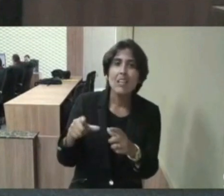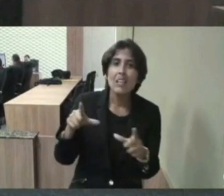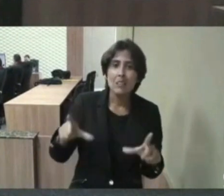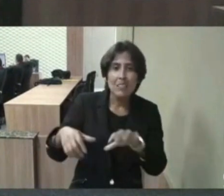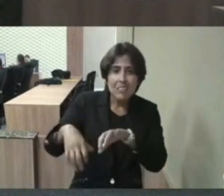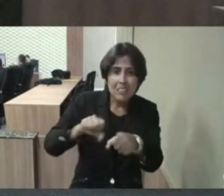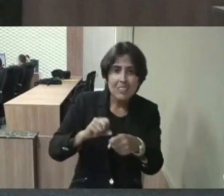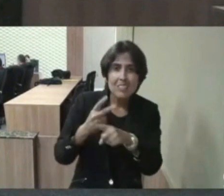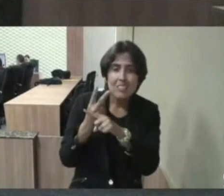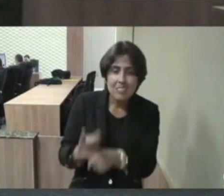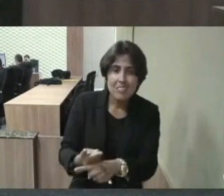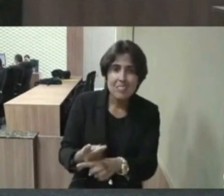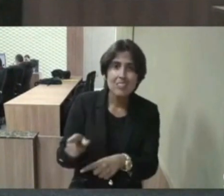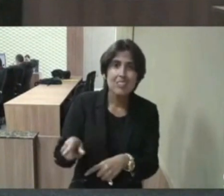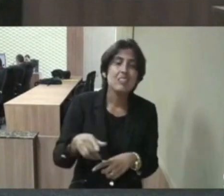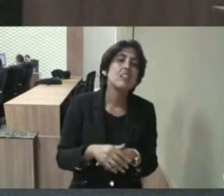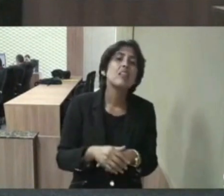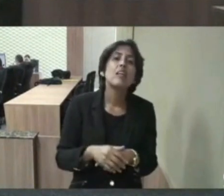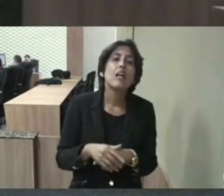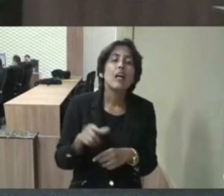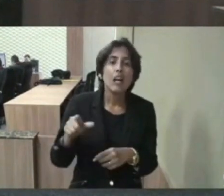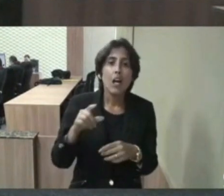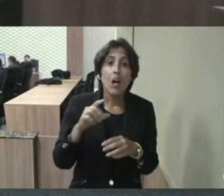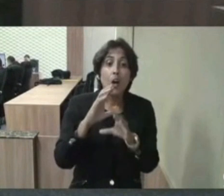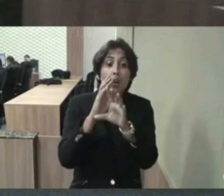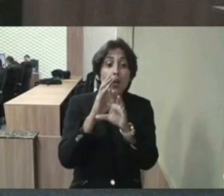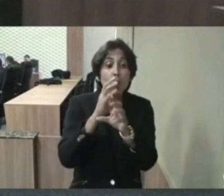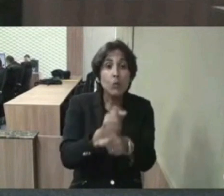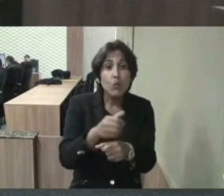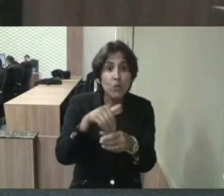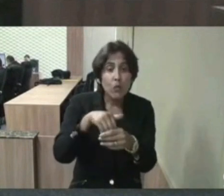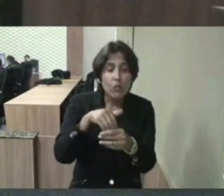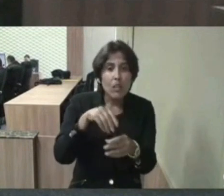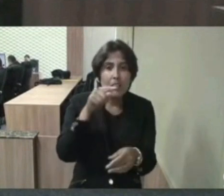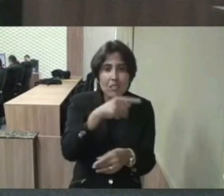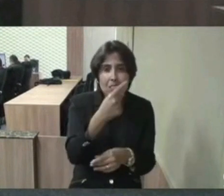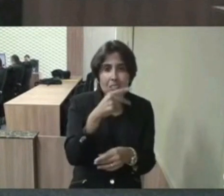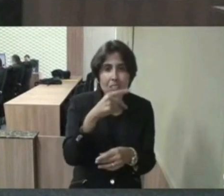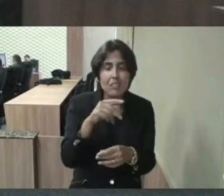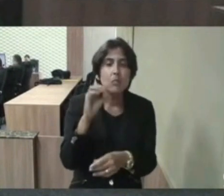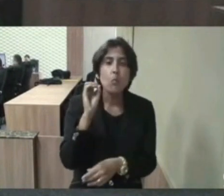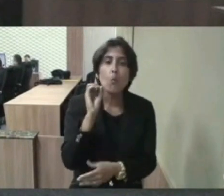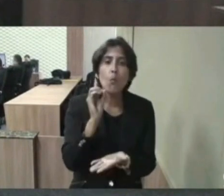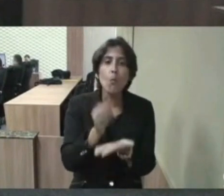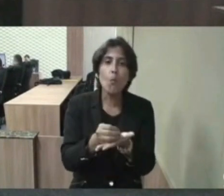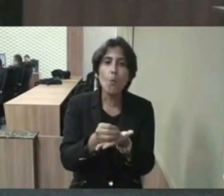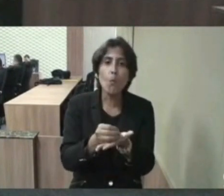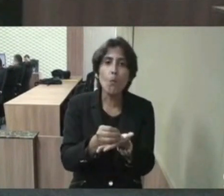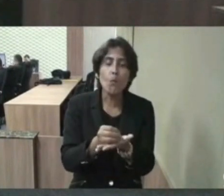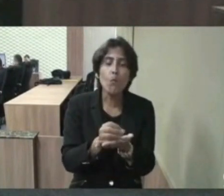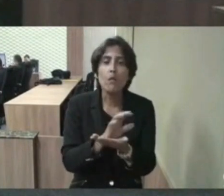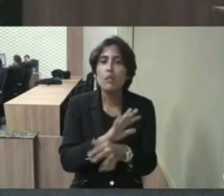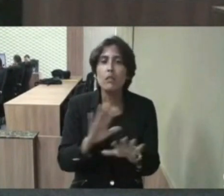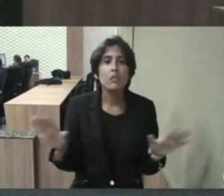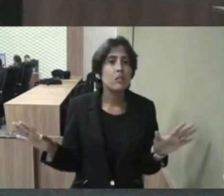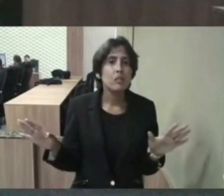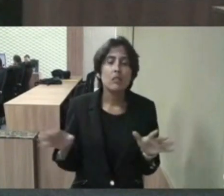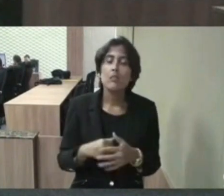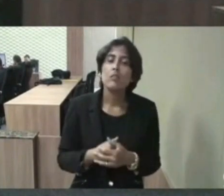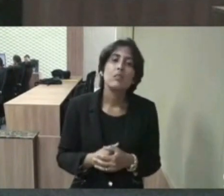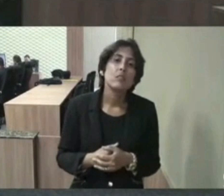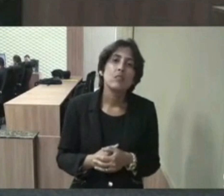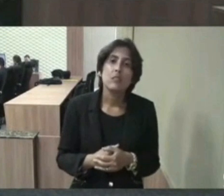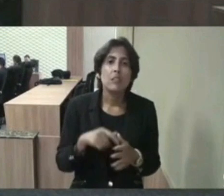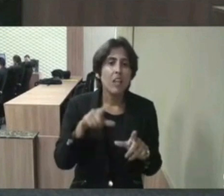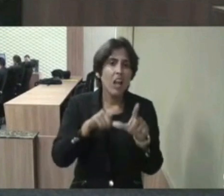candidato, determinando ainda a retotalização dos votos, devendo os votos recebidos pelo candidato serem considerados nulos, não se admitindo seu cômputo